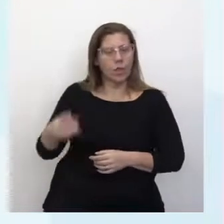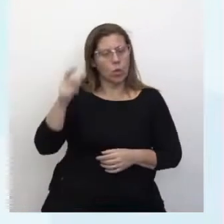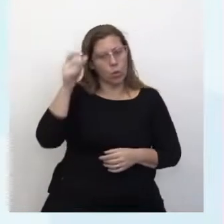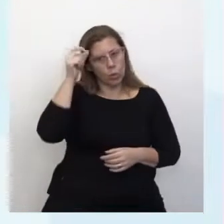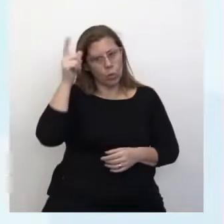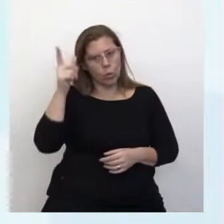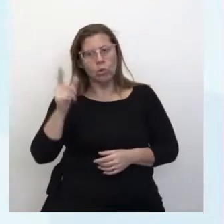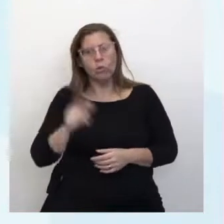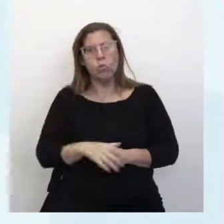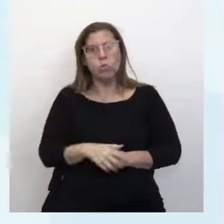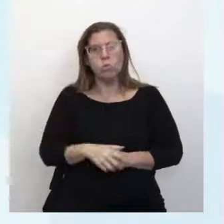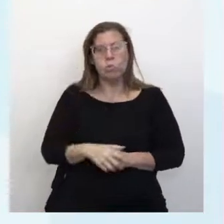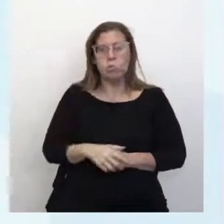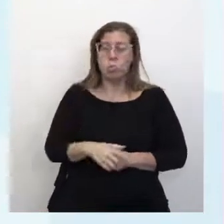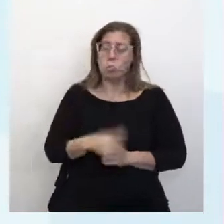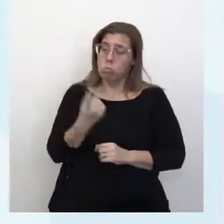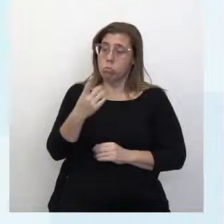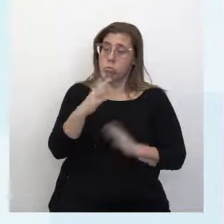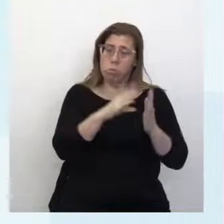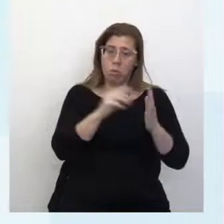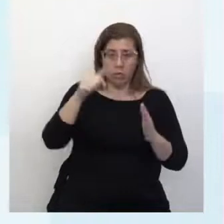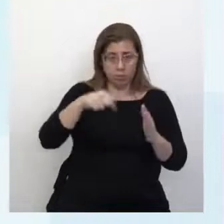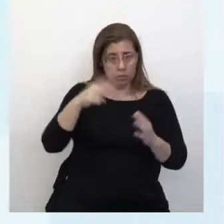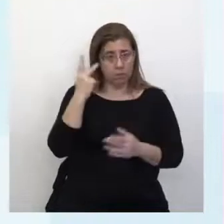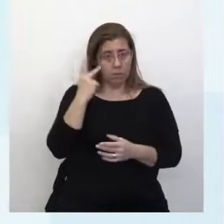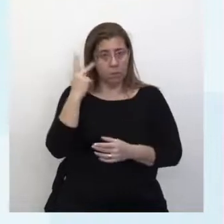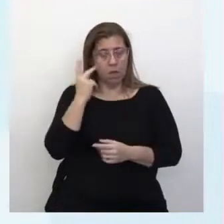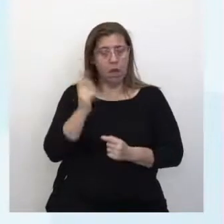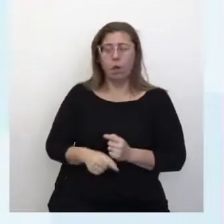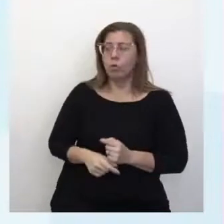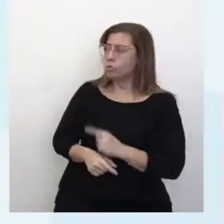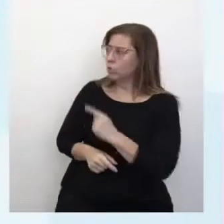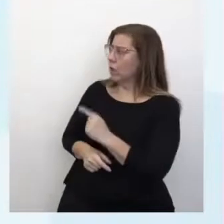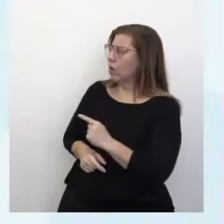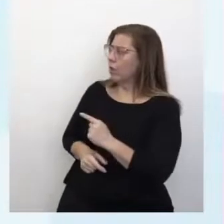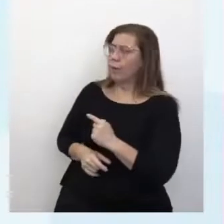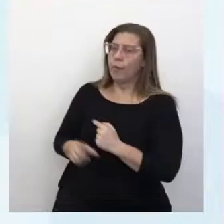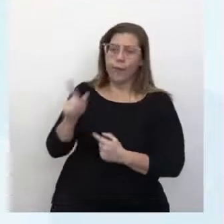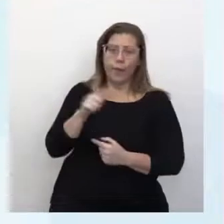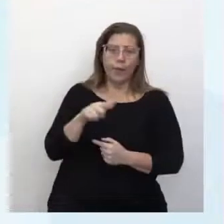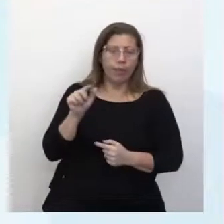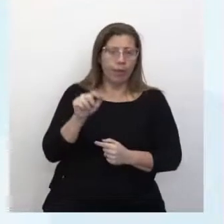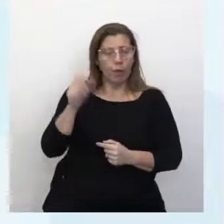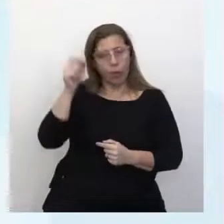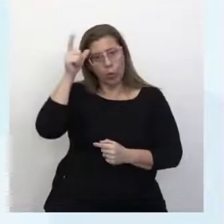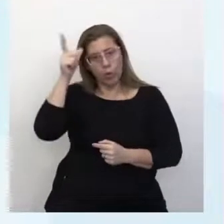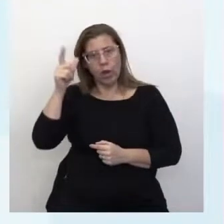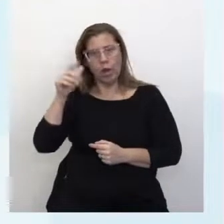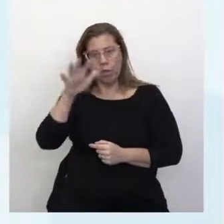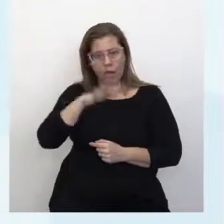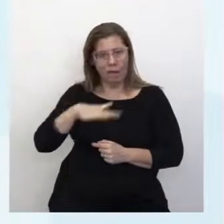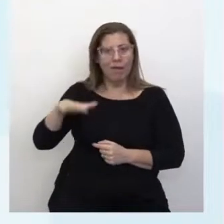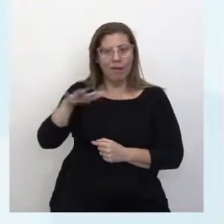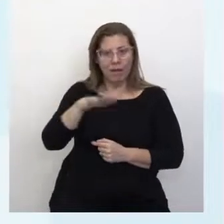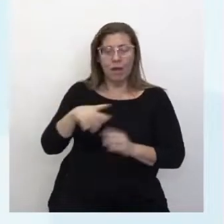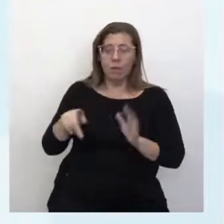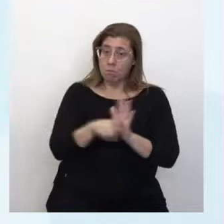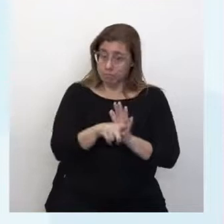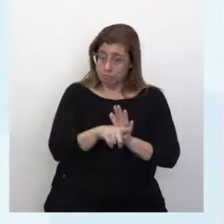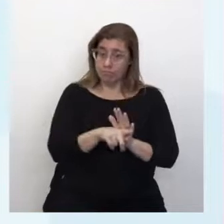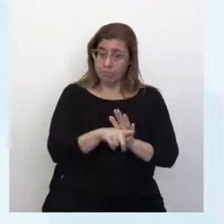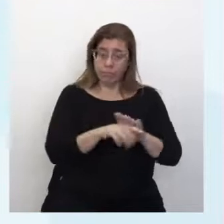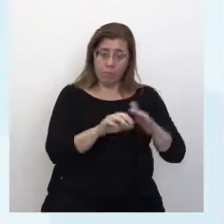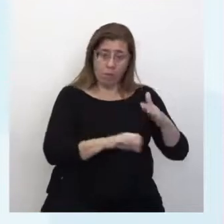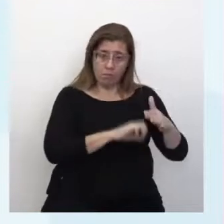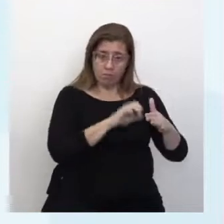né, citando um exemplo, aqui em São Paulo, né, e você tem, sei lá, Itaú Cultural. Então, são espaços que são de empresas privadas.